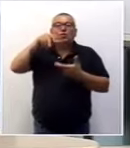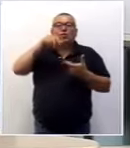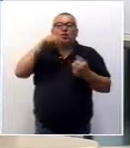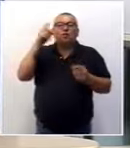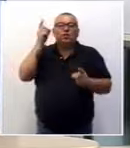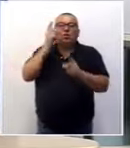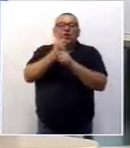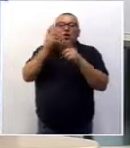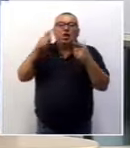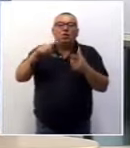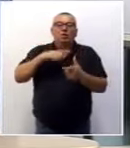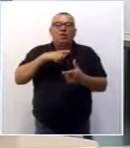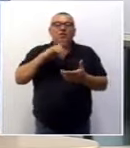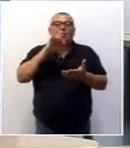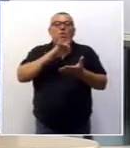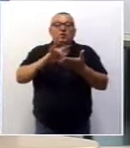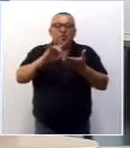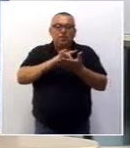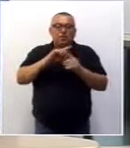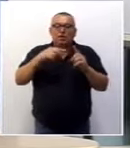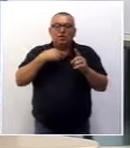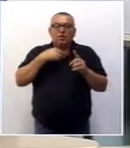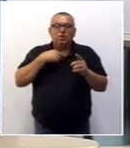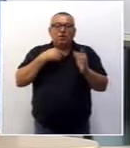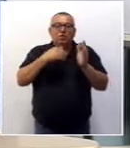inimigo lá, para ele não poder se camuflar, não é?